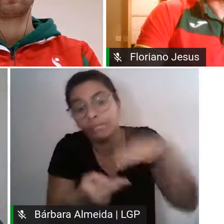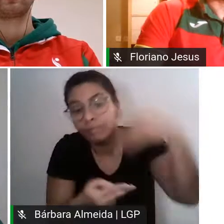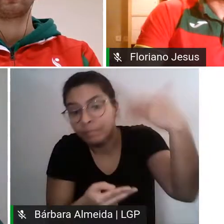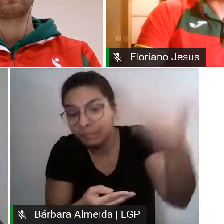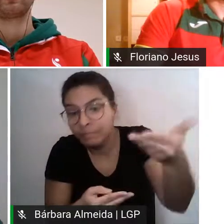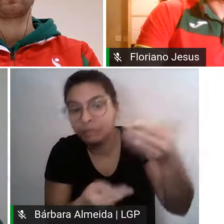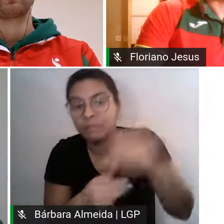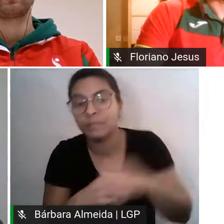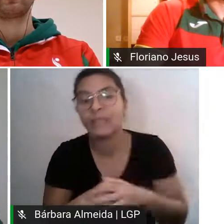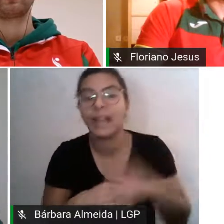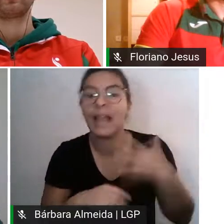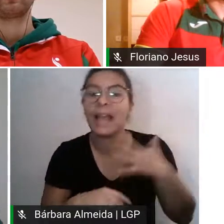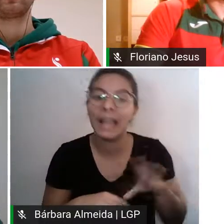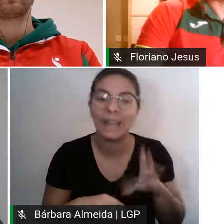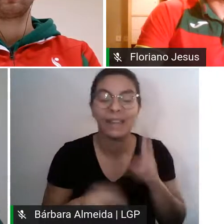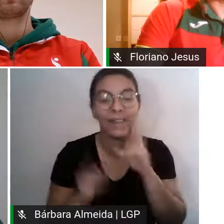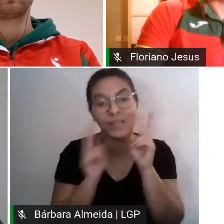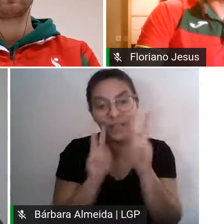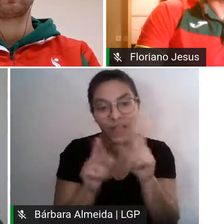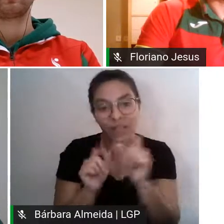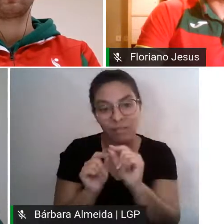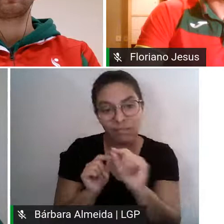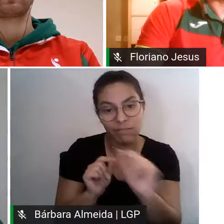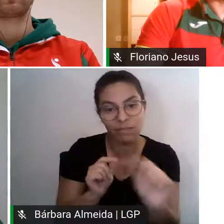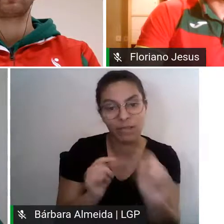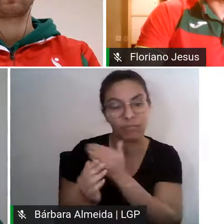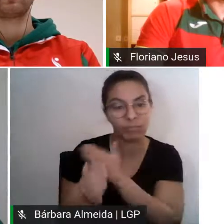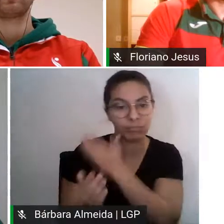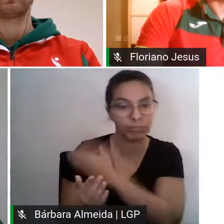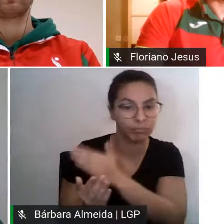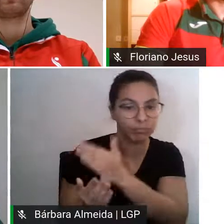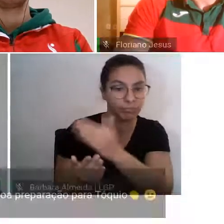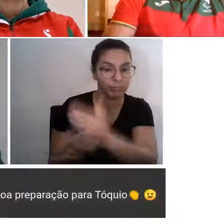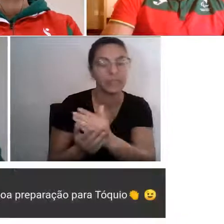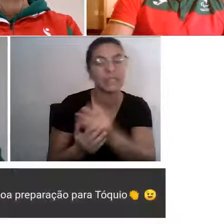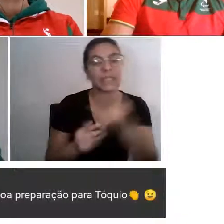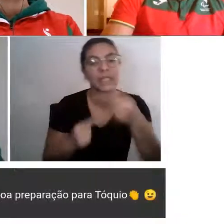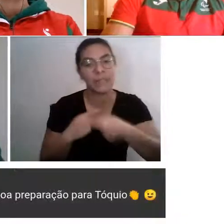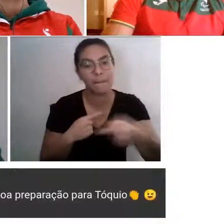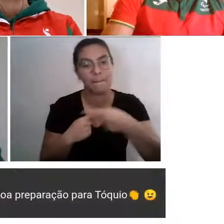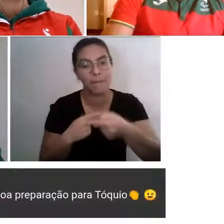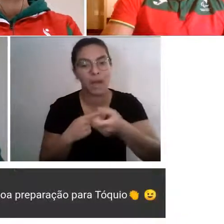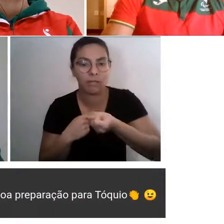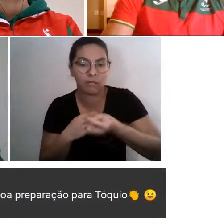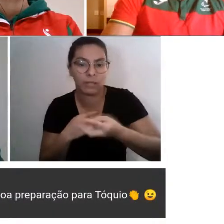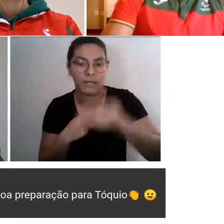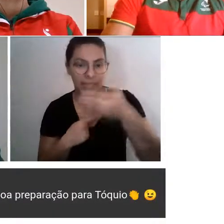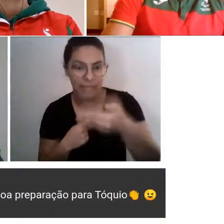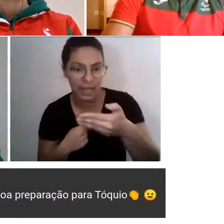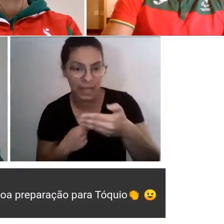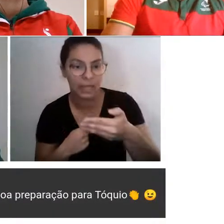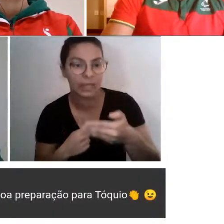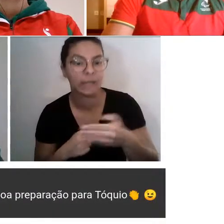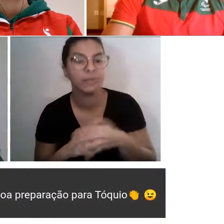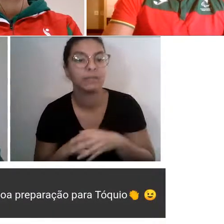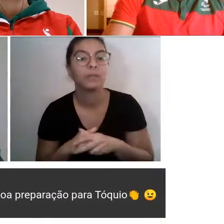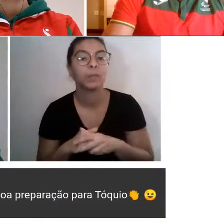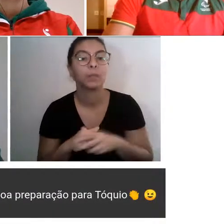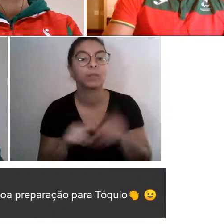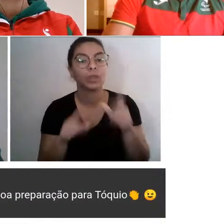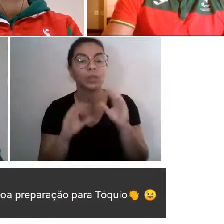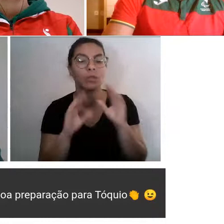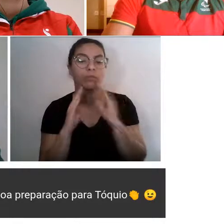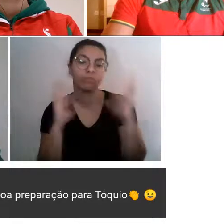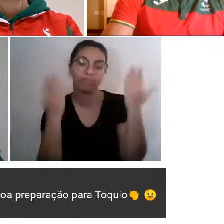verem ou reverem tudo aquilo que foi publicado nestas últimas 7 semanas. Agradecer também a todos os que nos